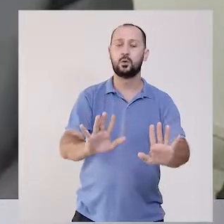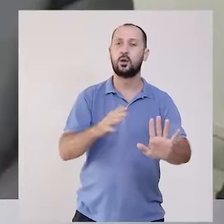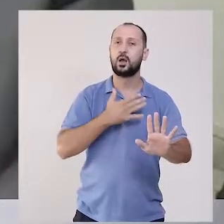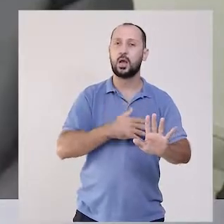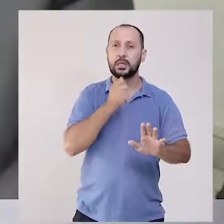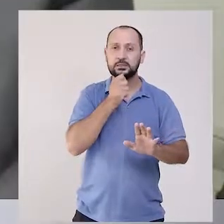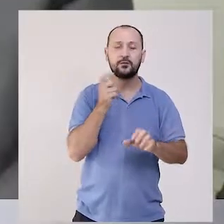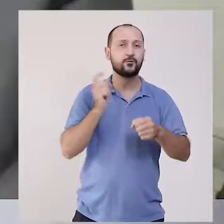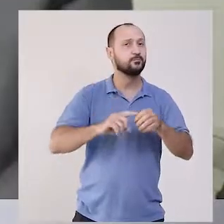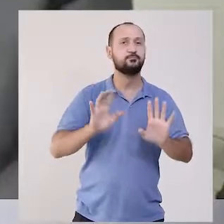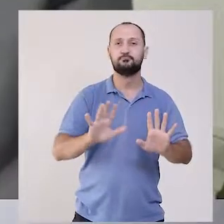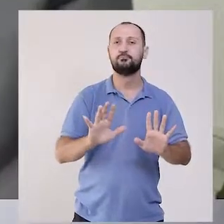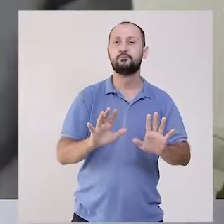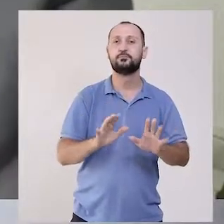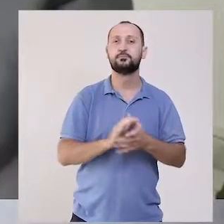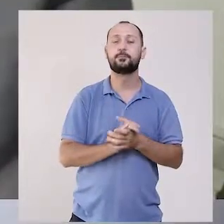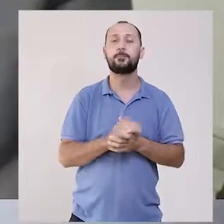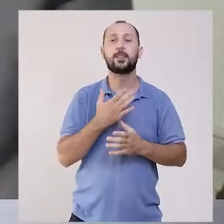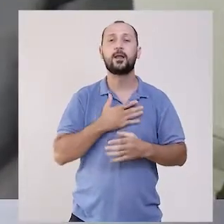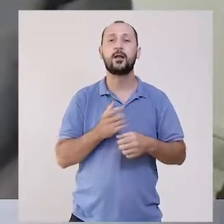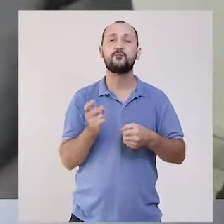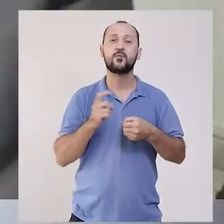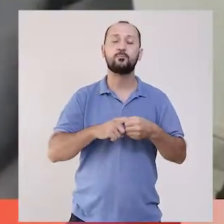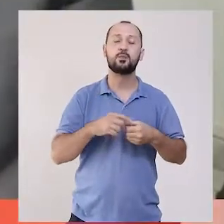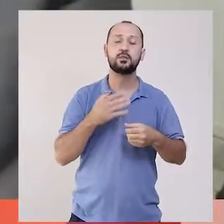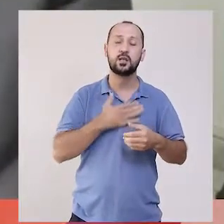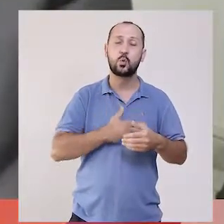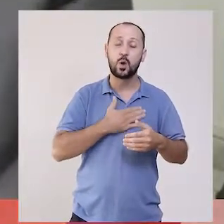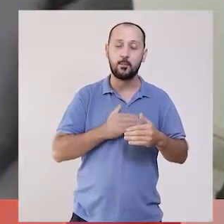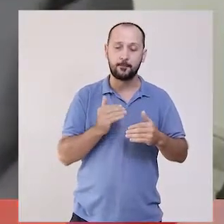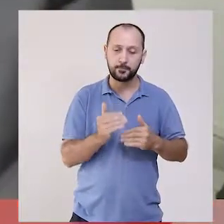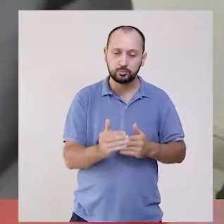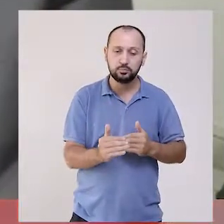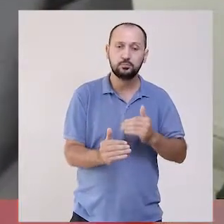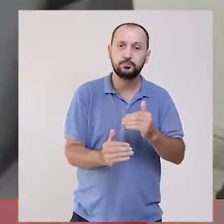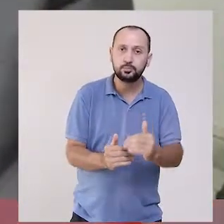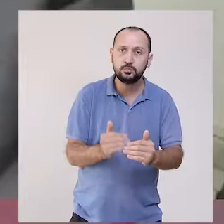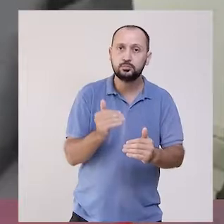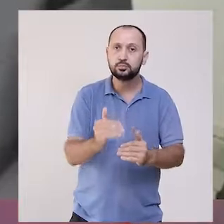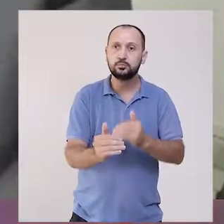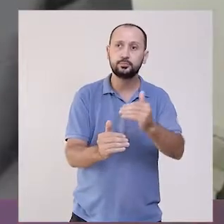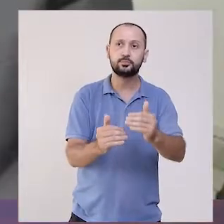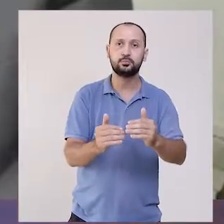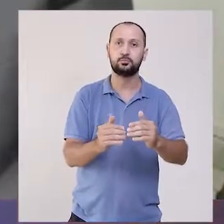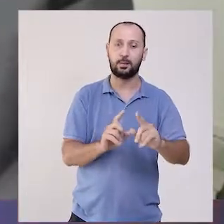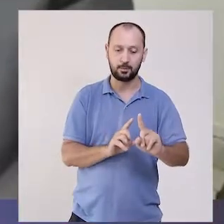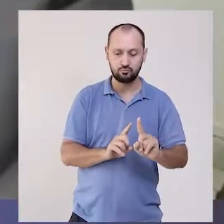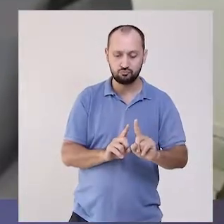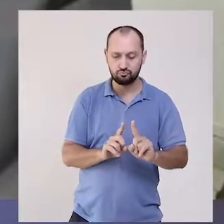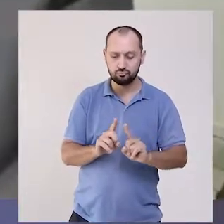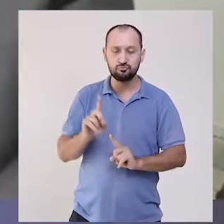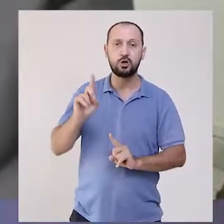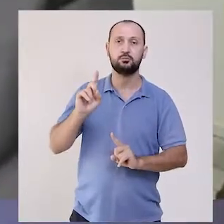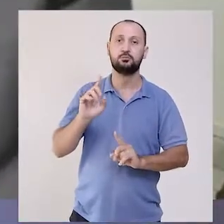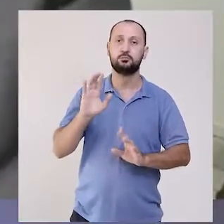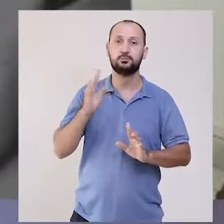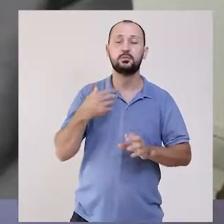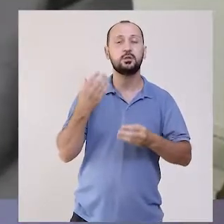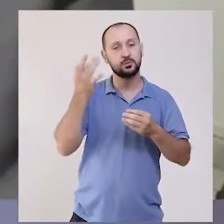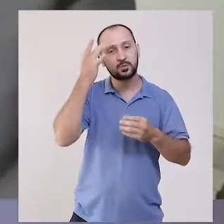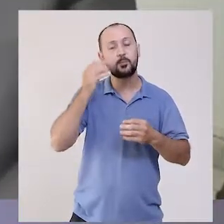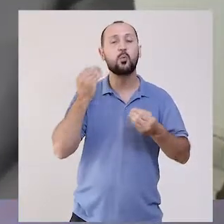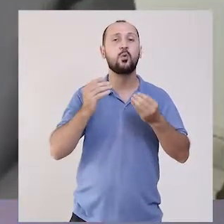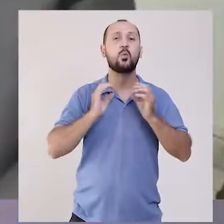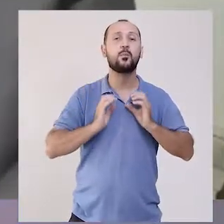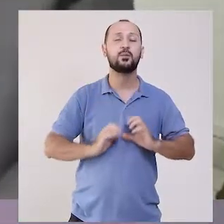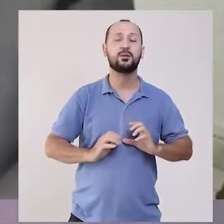não. Ainda não. Eu acho que a volta tem que ser gradativa. Nós não sabemos ainda, e o vírus